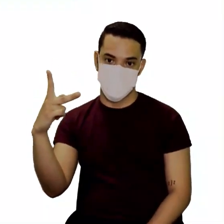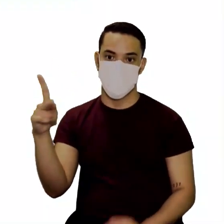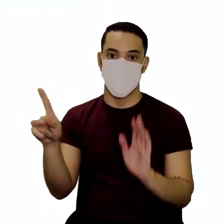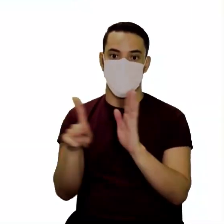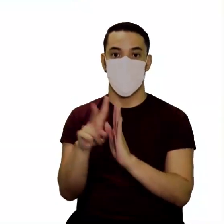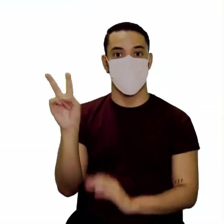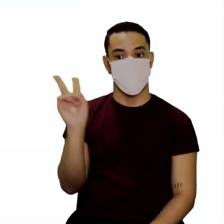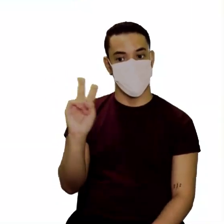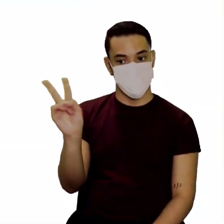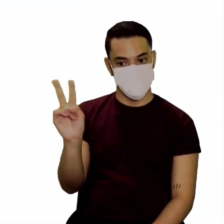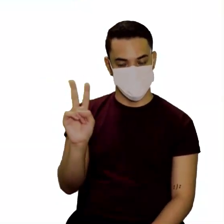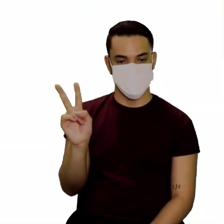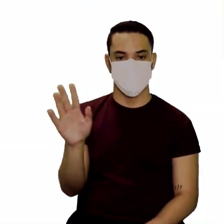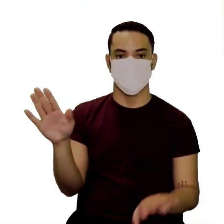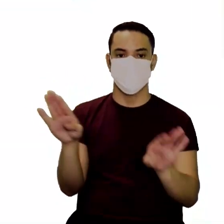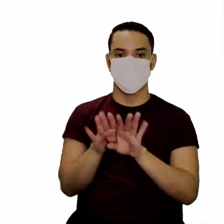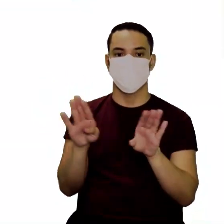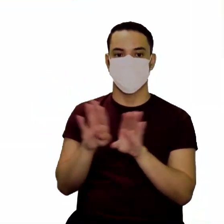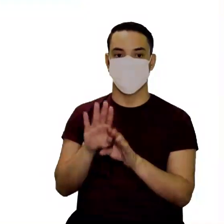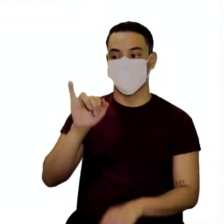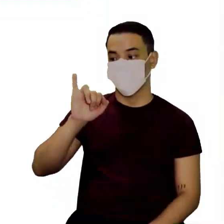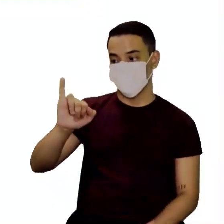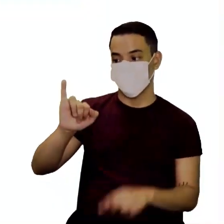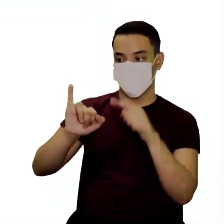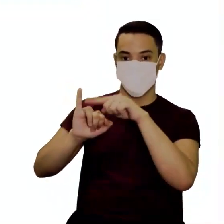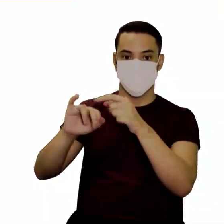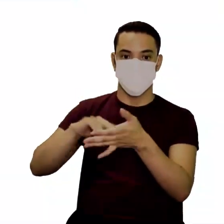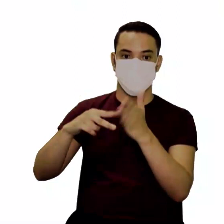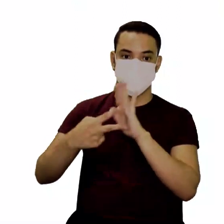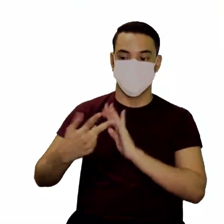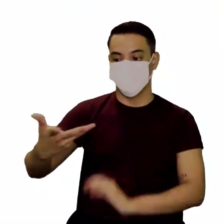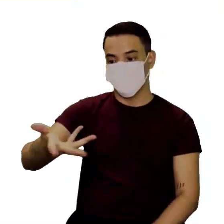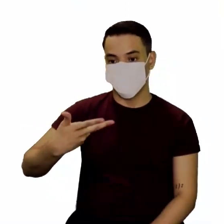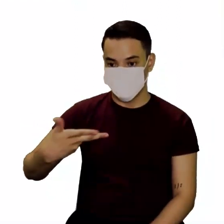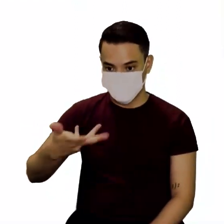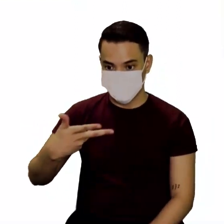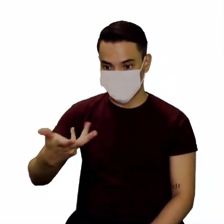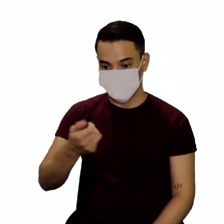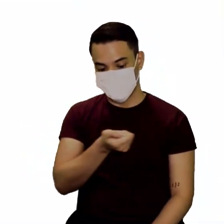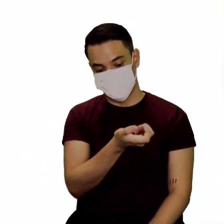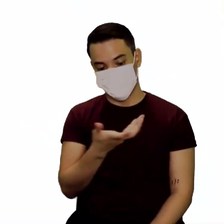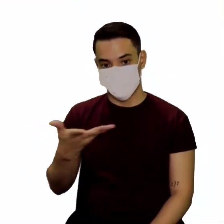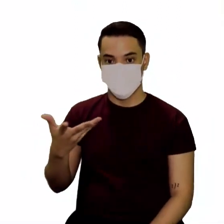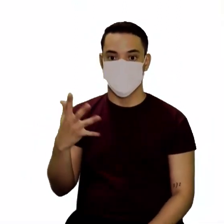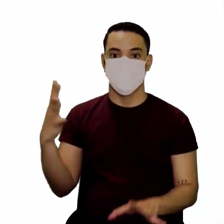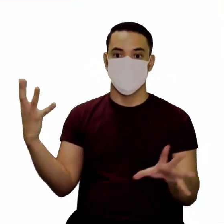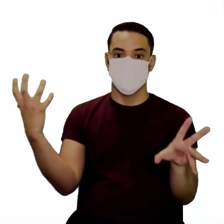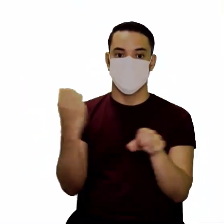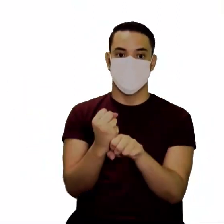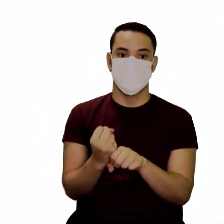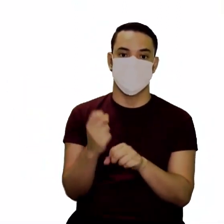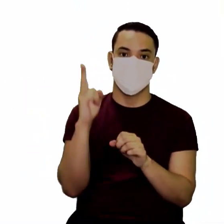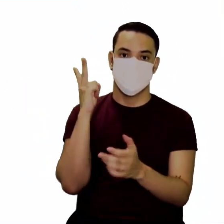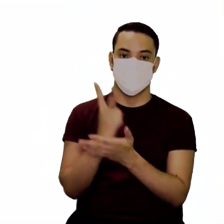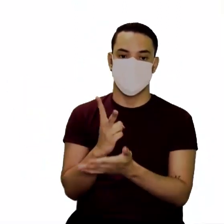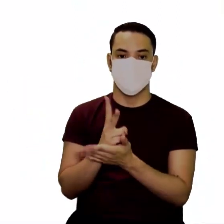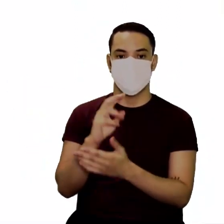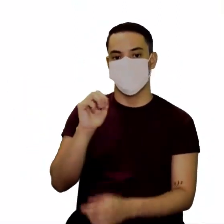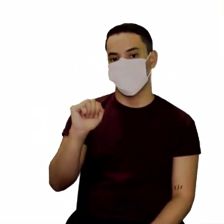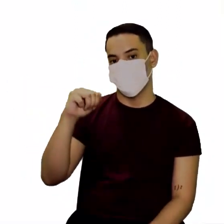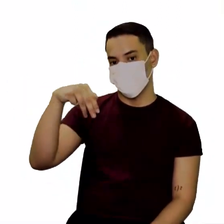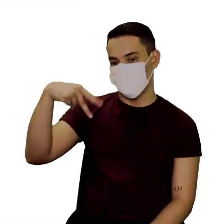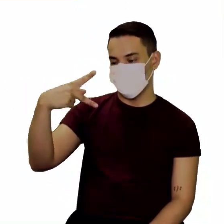volts. I é a intensidade da corrente elétrica medida em amperes, né? Então,